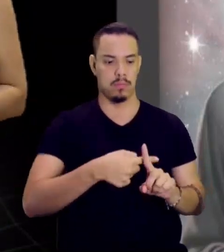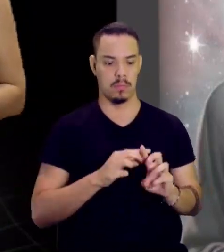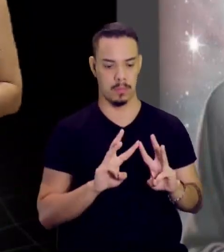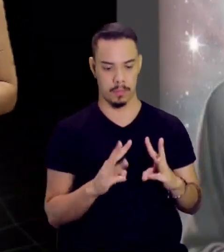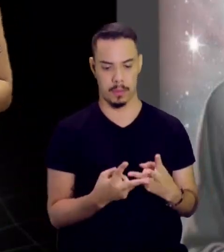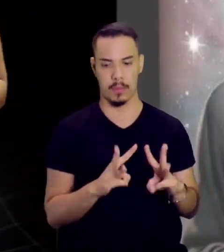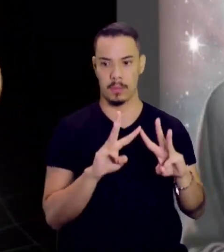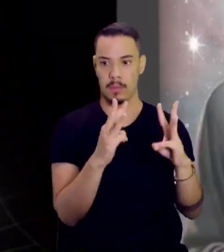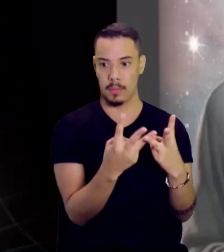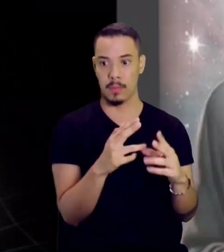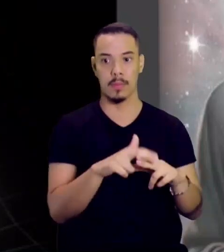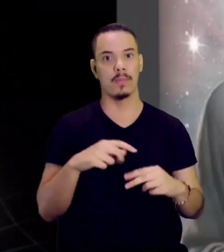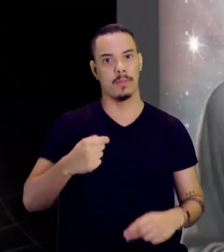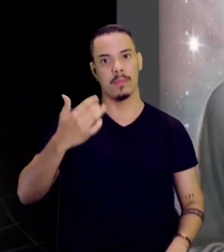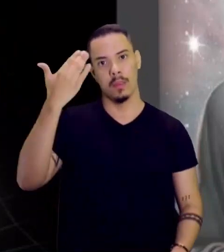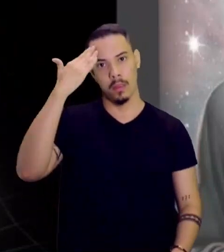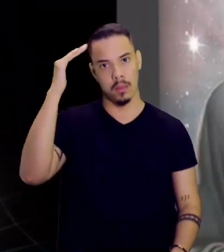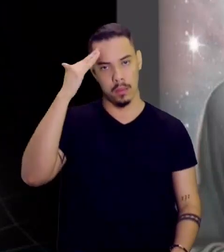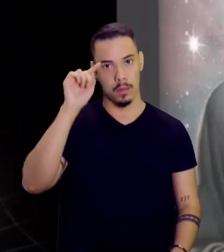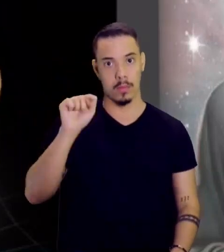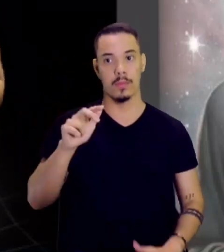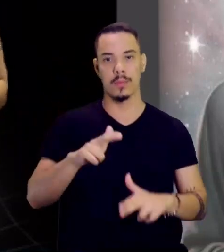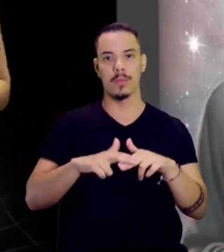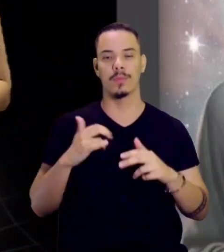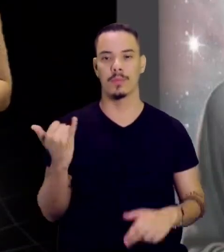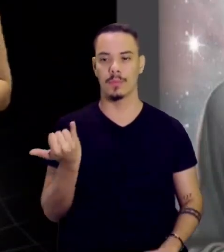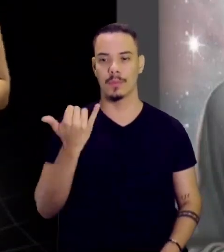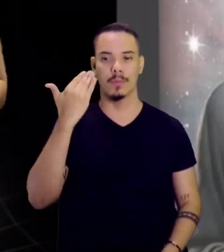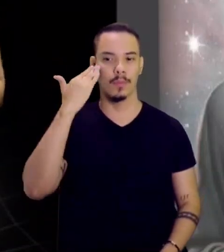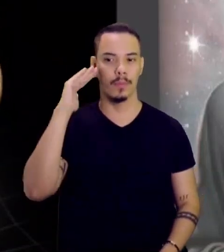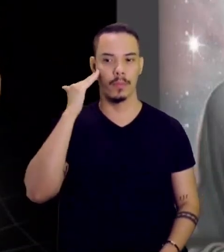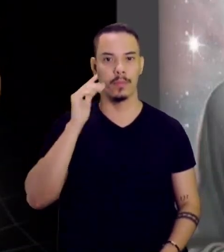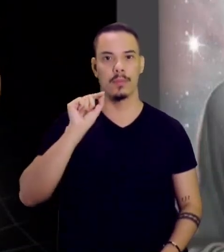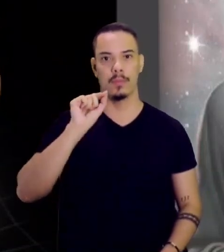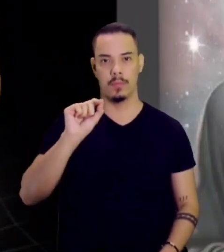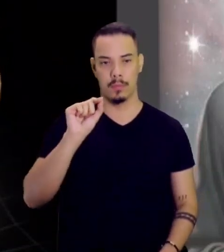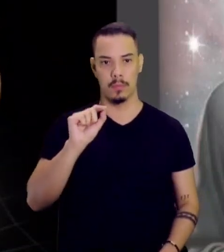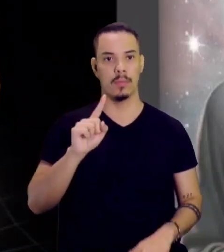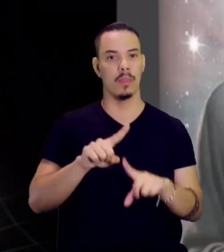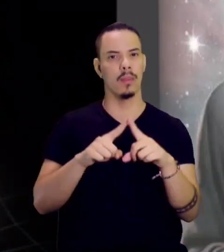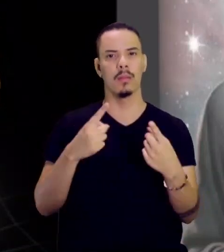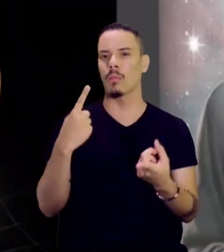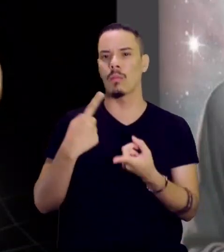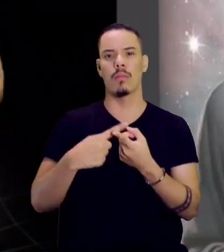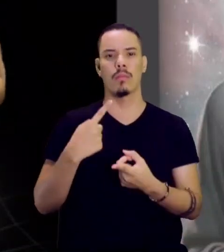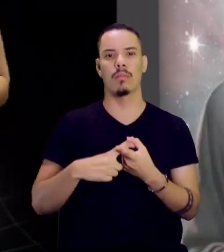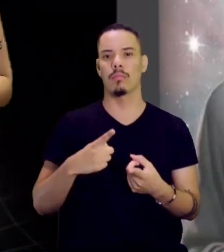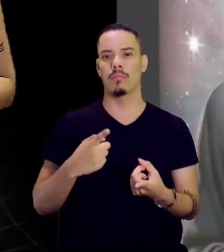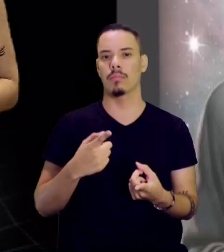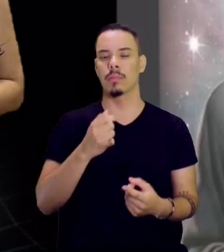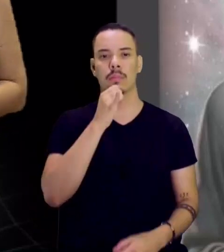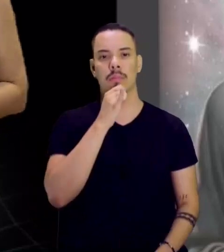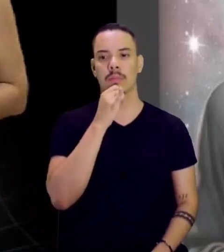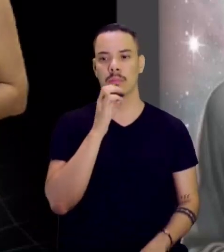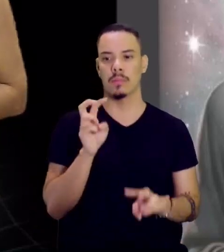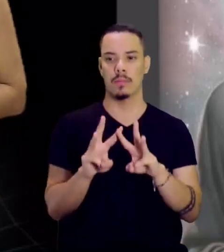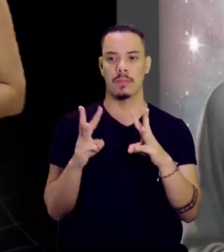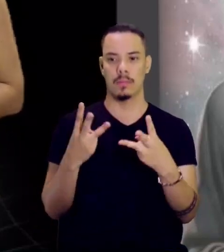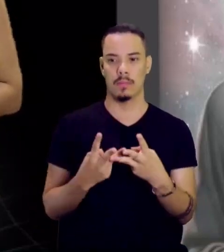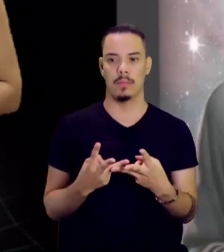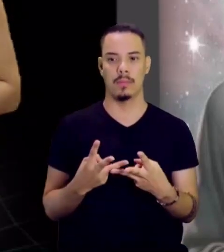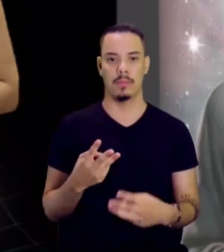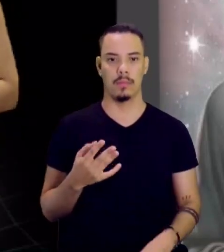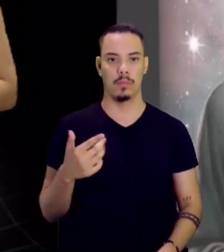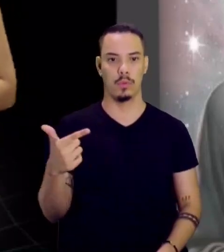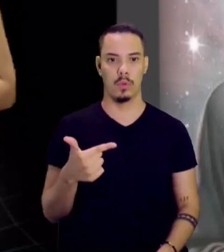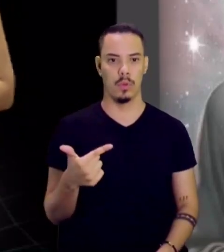Isso. Então tem que entender isso. E é importante entender o seguinte: mas então por que não pôs logo que a massa era 2